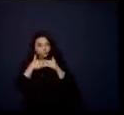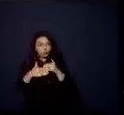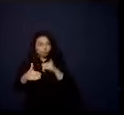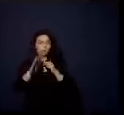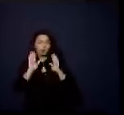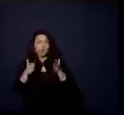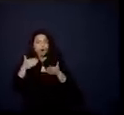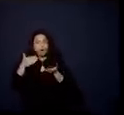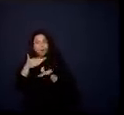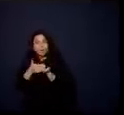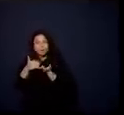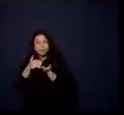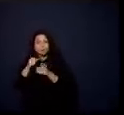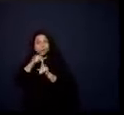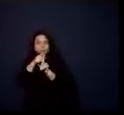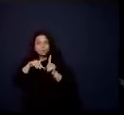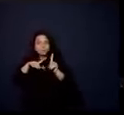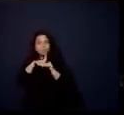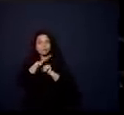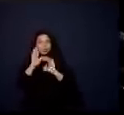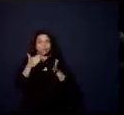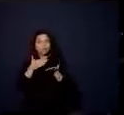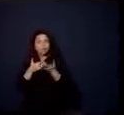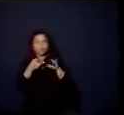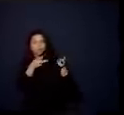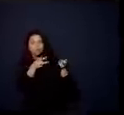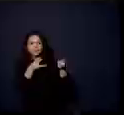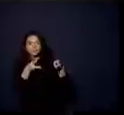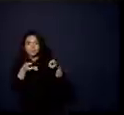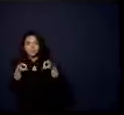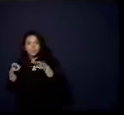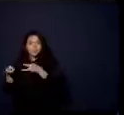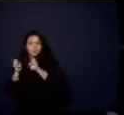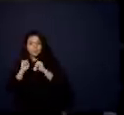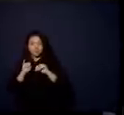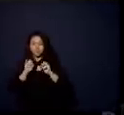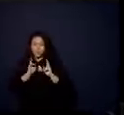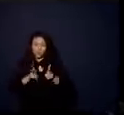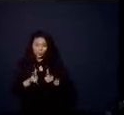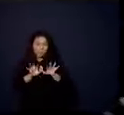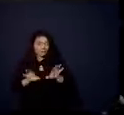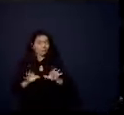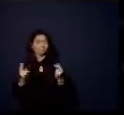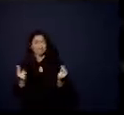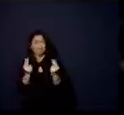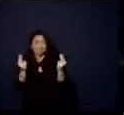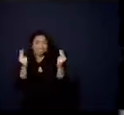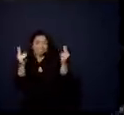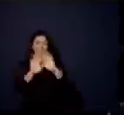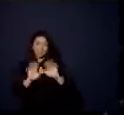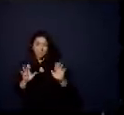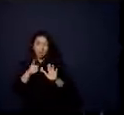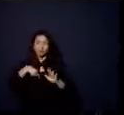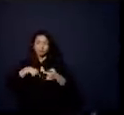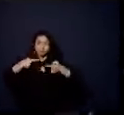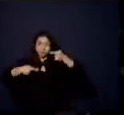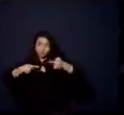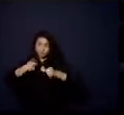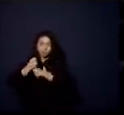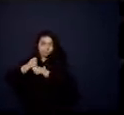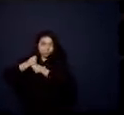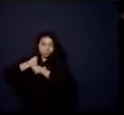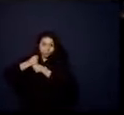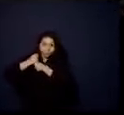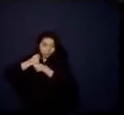amadurecimento na sociedade pela adoecimento nos próprios dentes da Federação e pelo avanço na discussão dos últimos anos